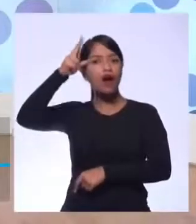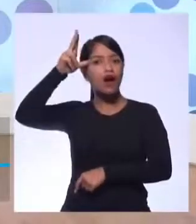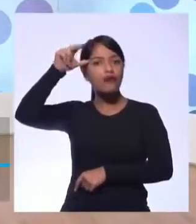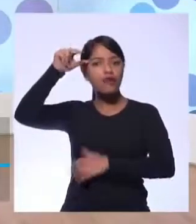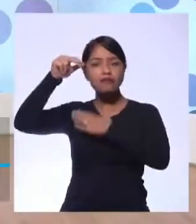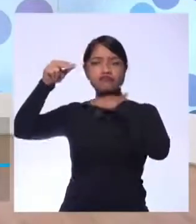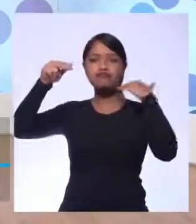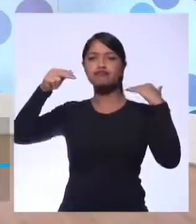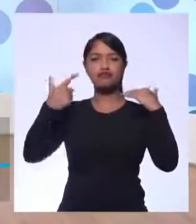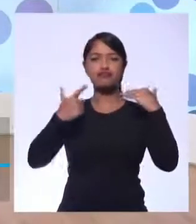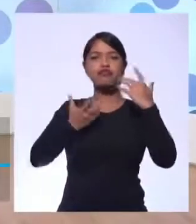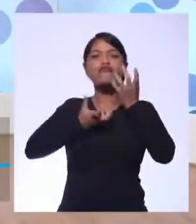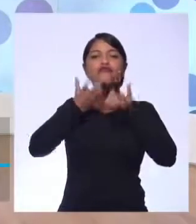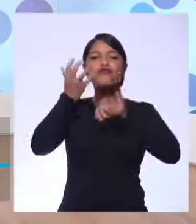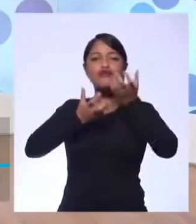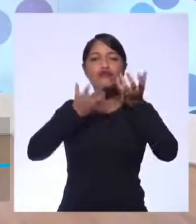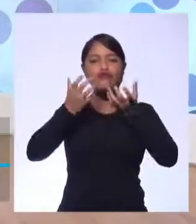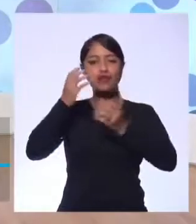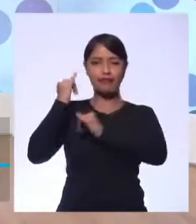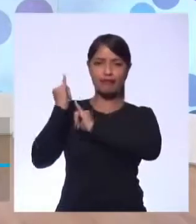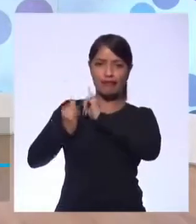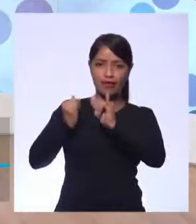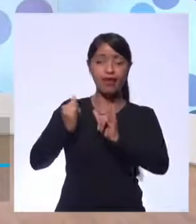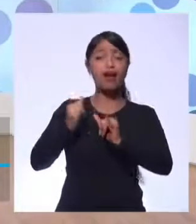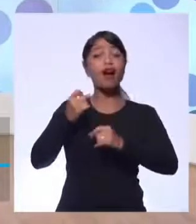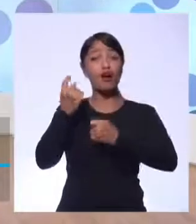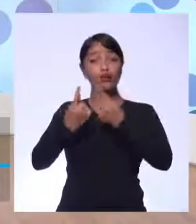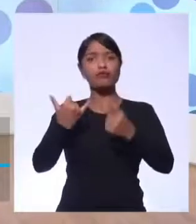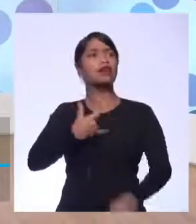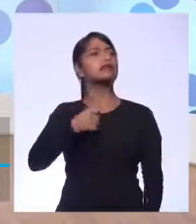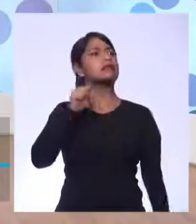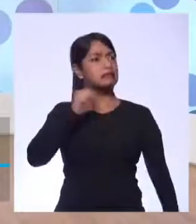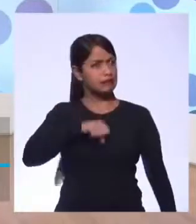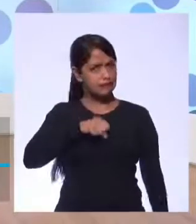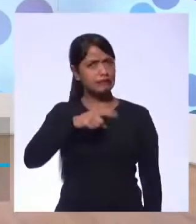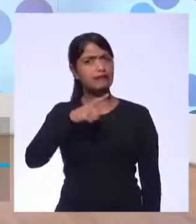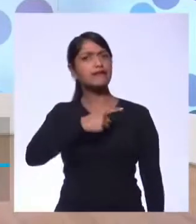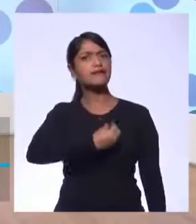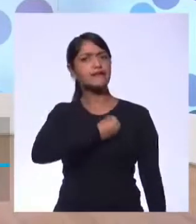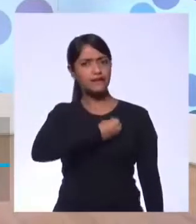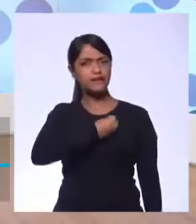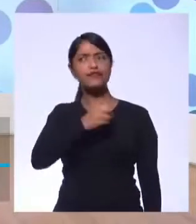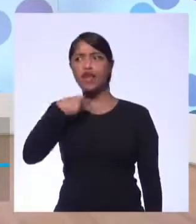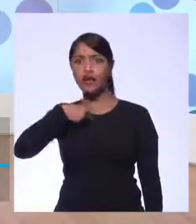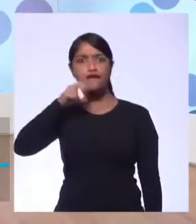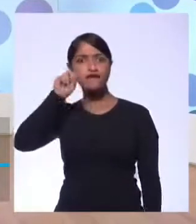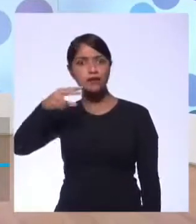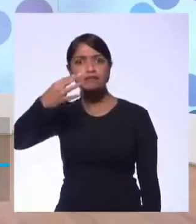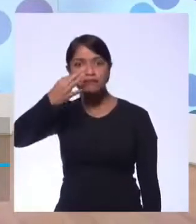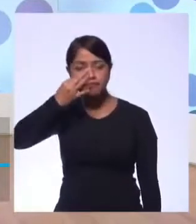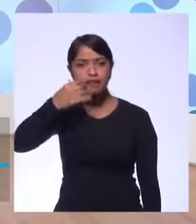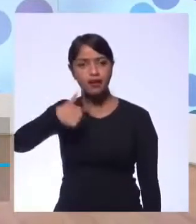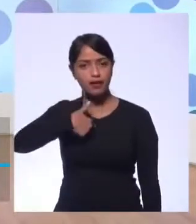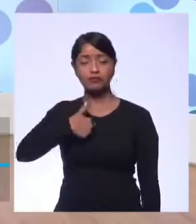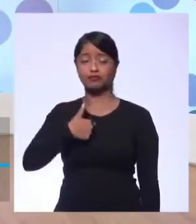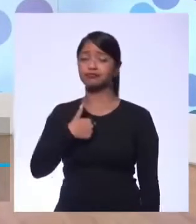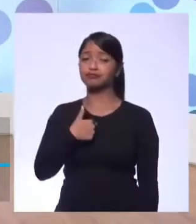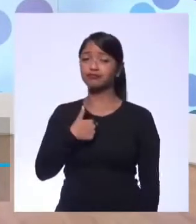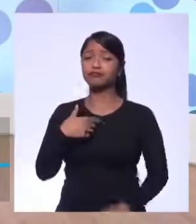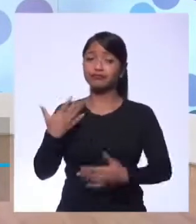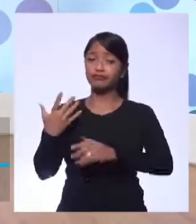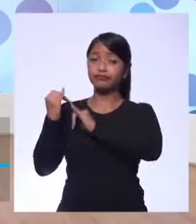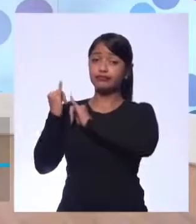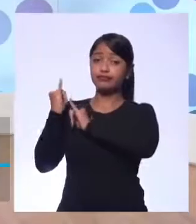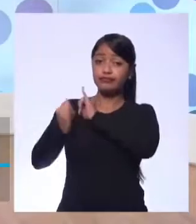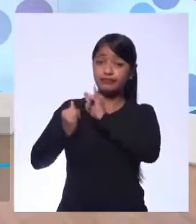existe outros seres aí, né, que a gente só vê em coisas sobrenaturais e místicos, não existe. E a lenda tem muita